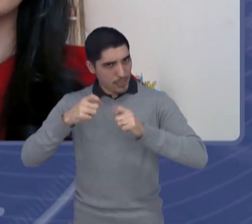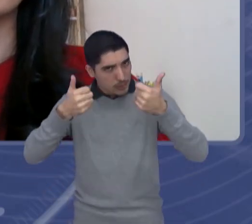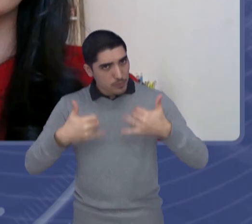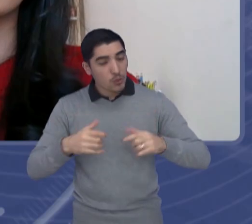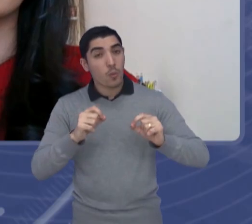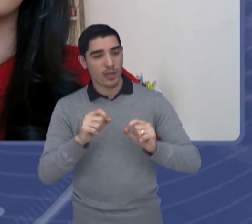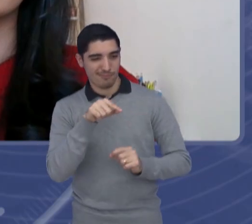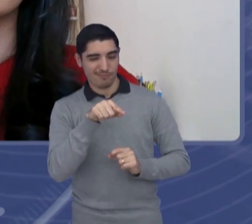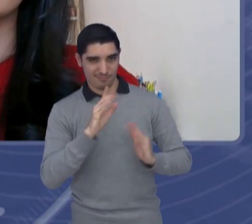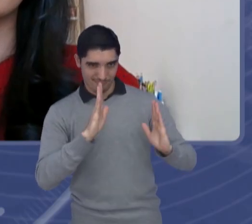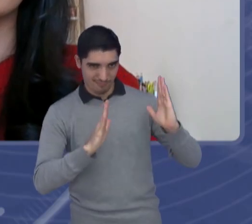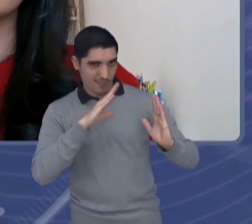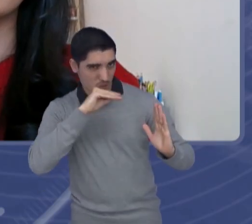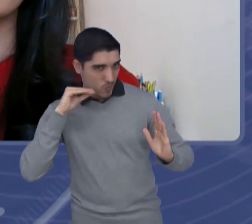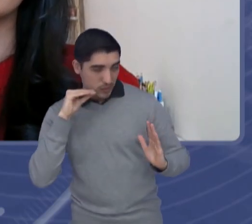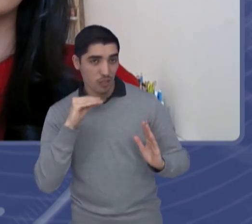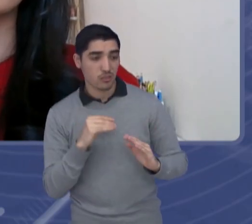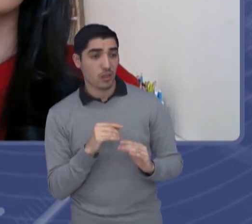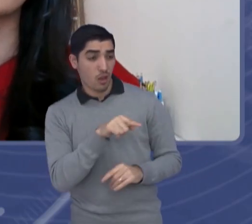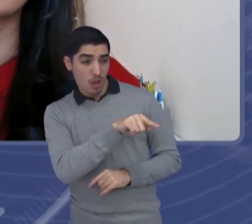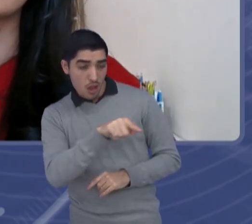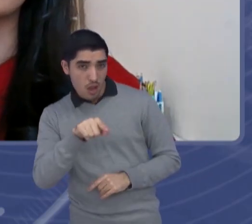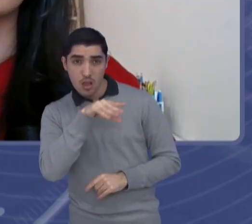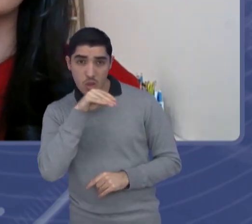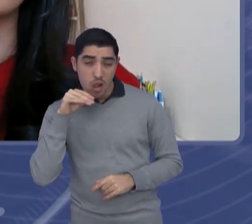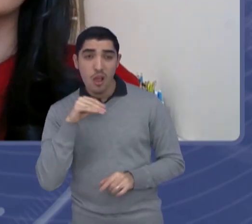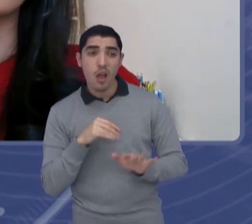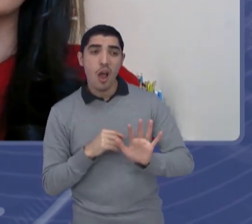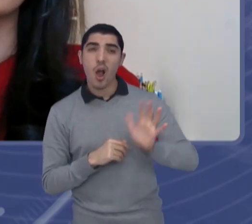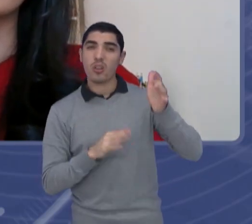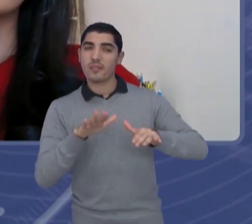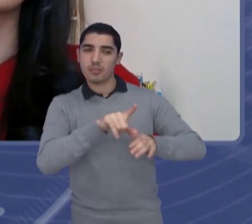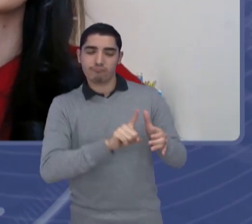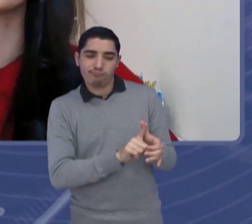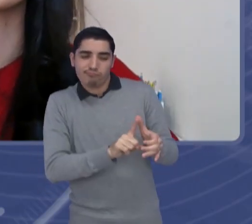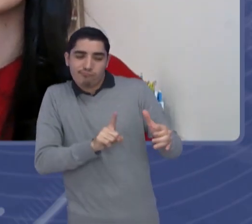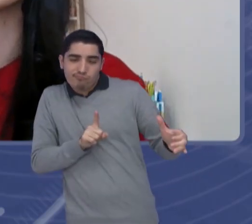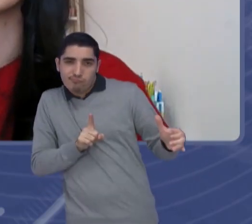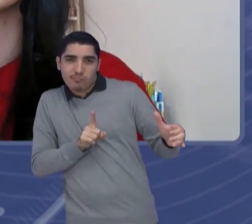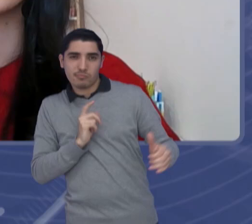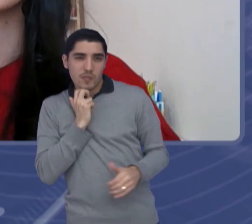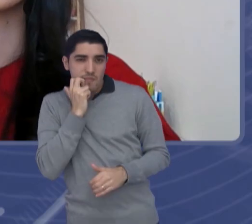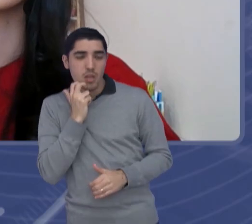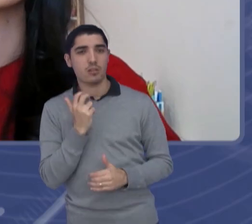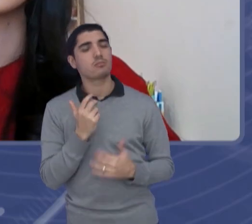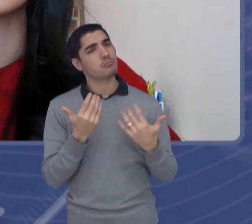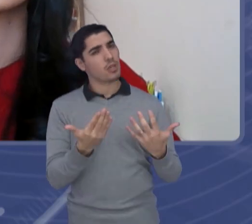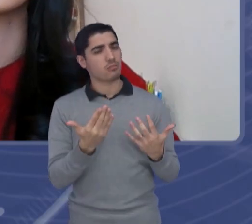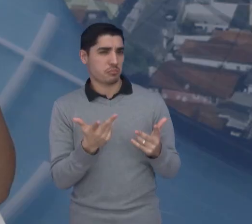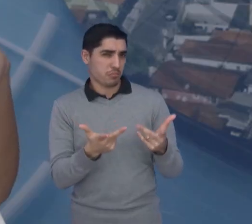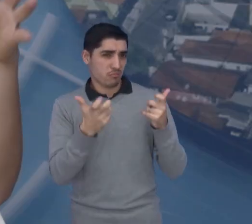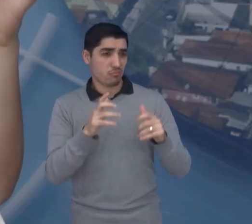fase muitas crianças adolescentes acabam ficando reclusos. A gente já falou que hoje é um outro mundo, muitas